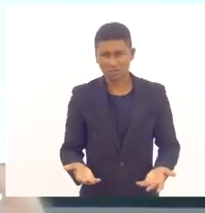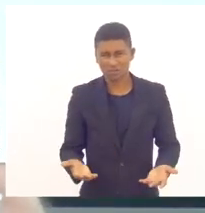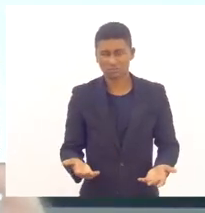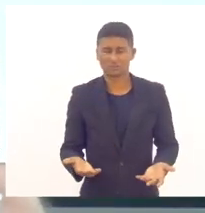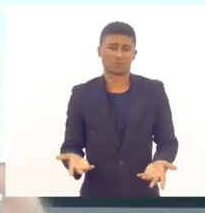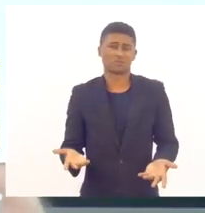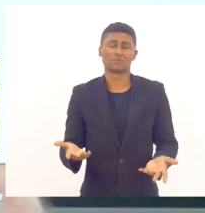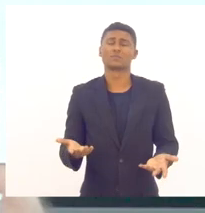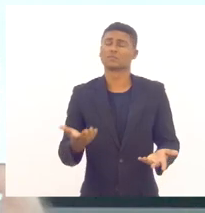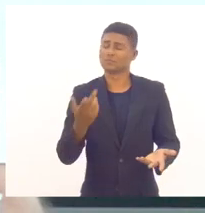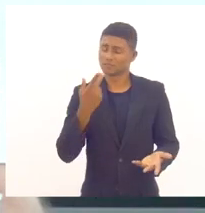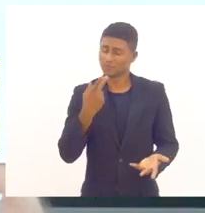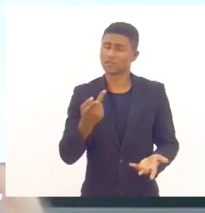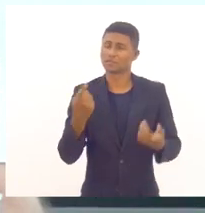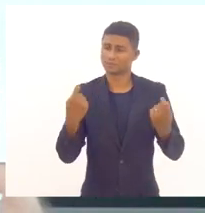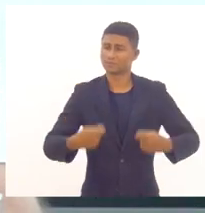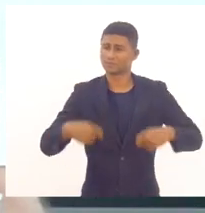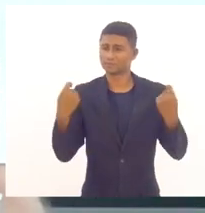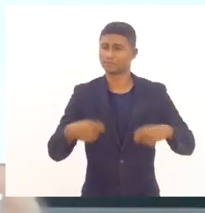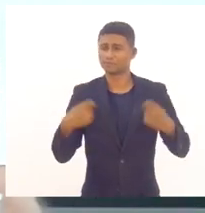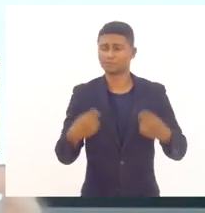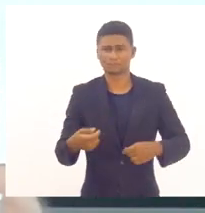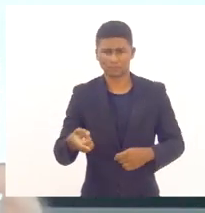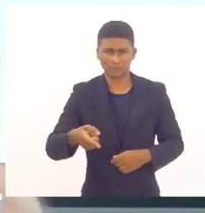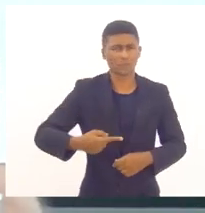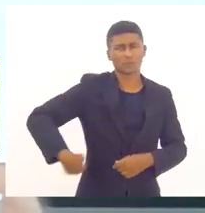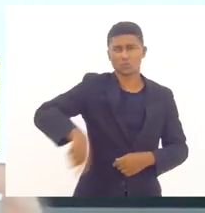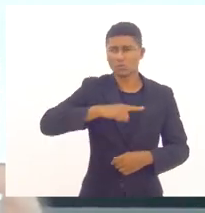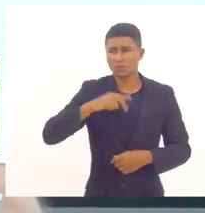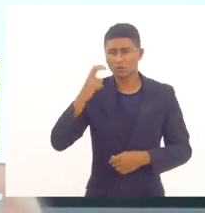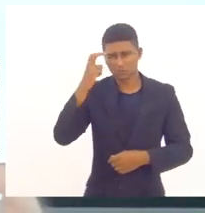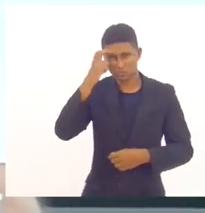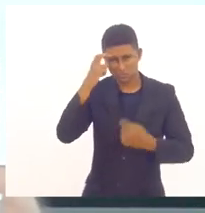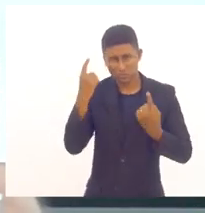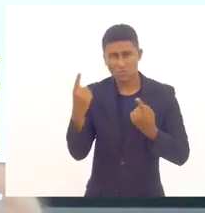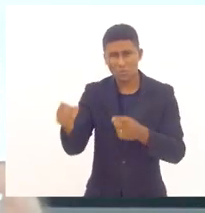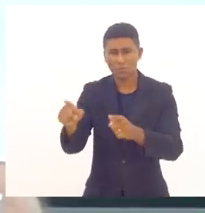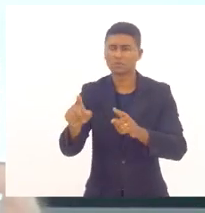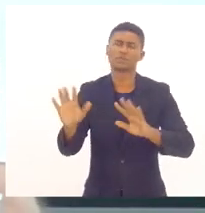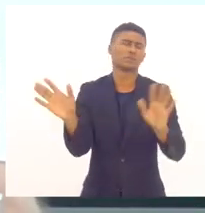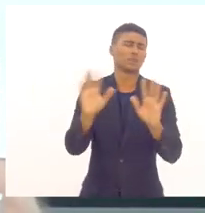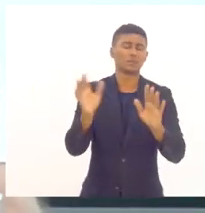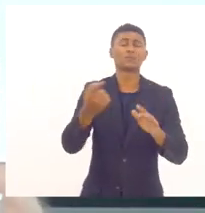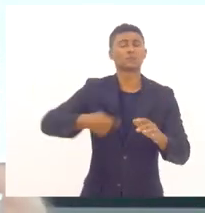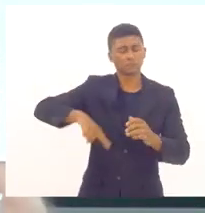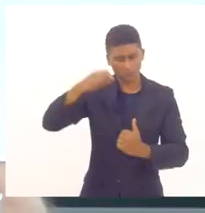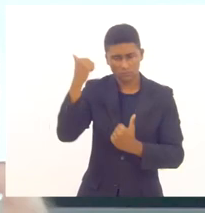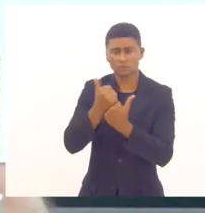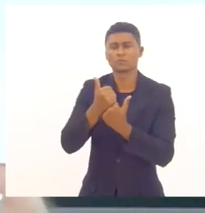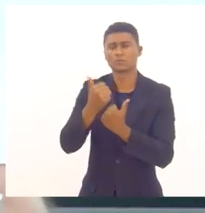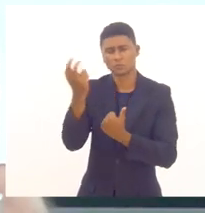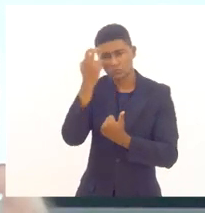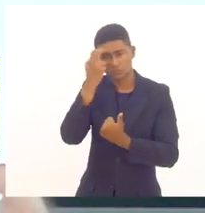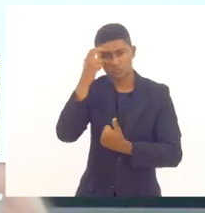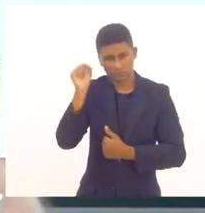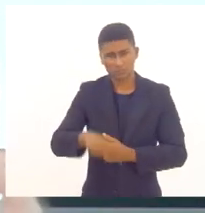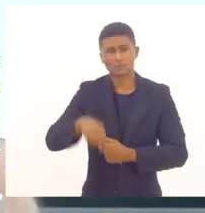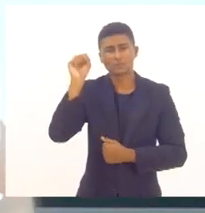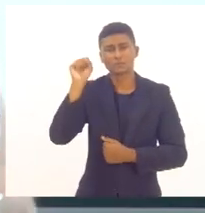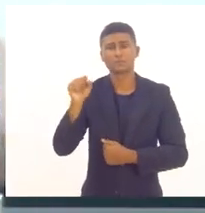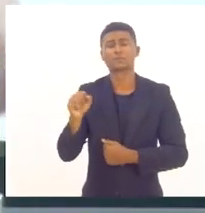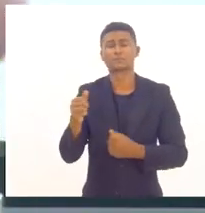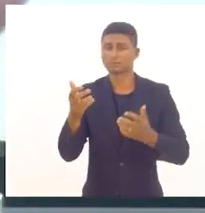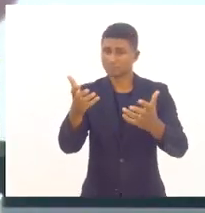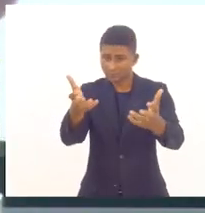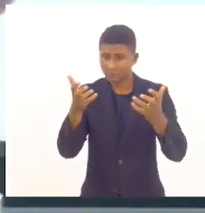Infelizmente, tem que falar isso, gente. Nós não somos contra a cultura. Pelo contrário, nós defendemos a nossa cultura. Nós